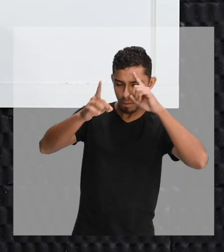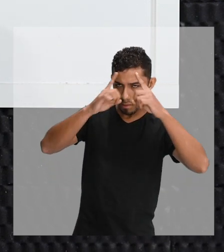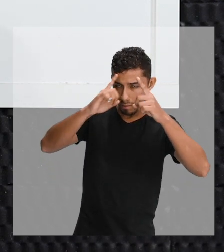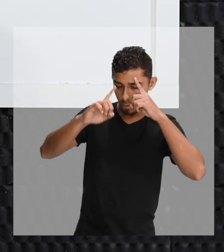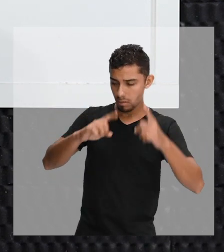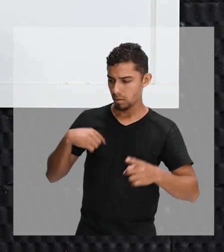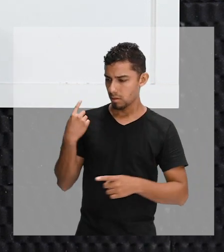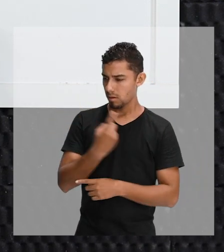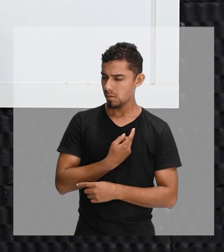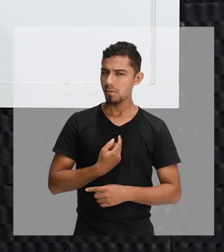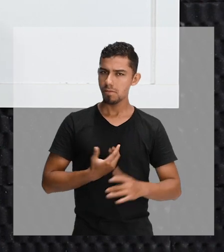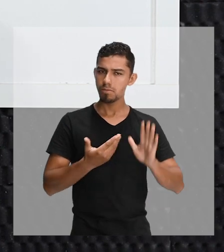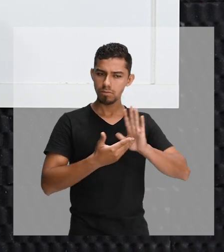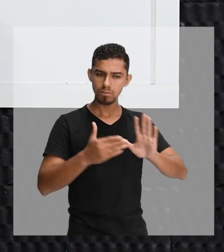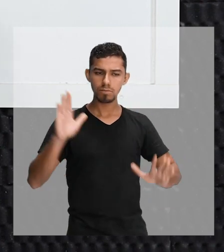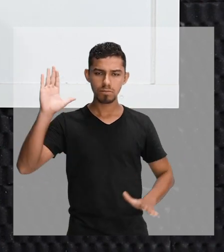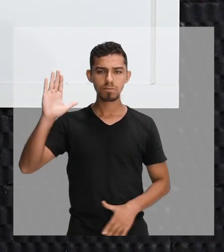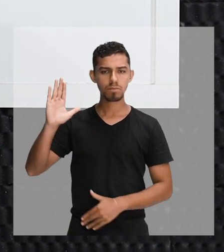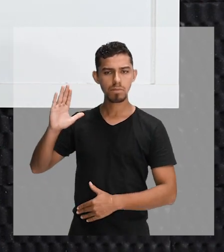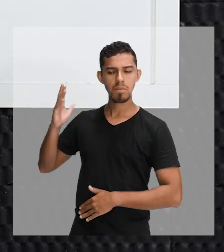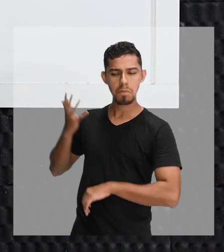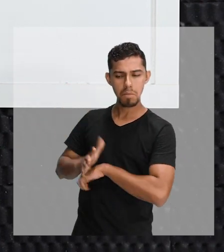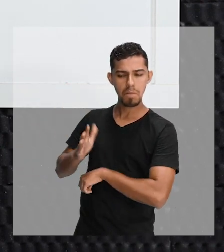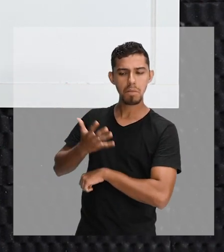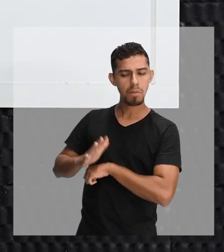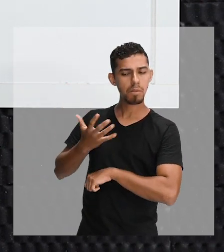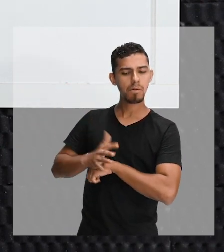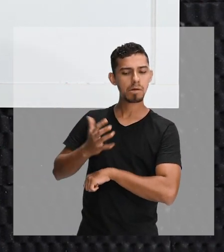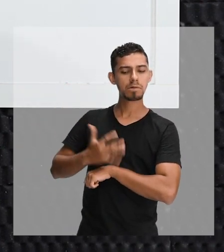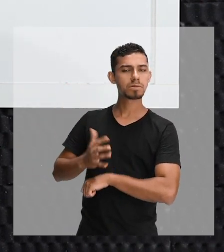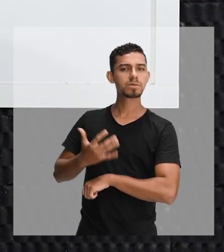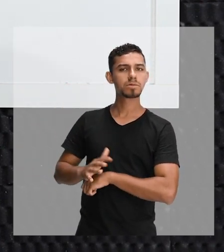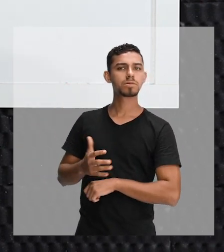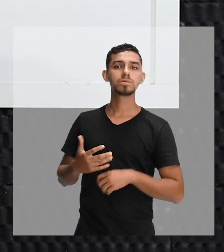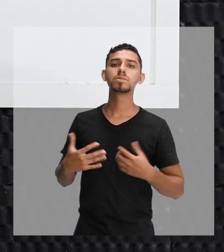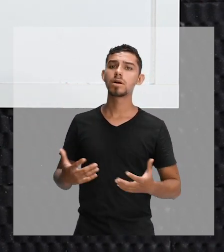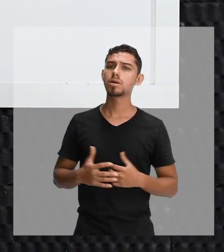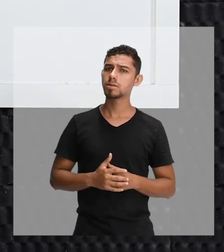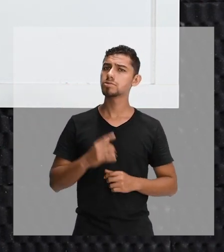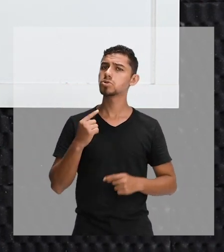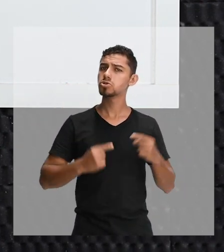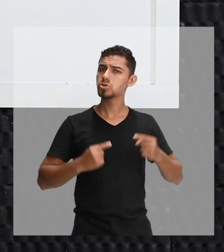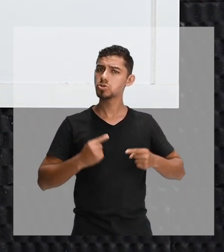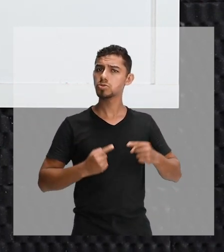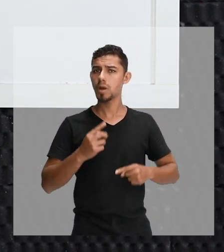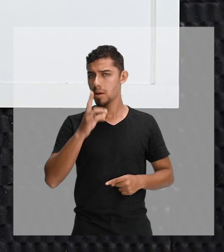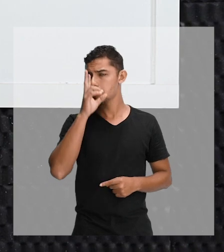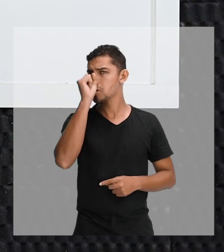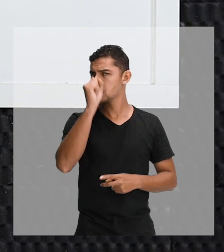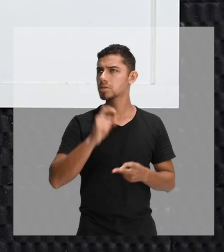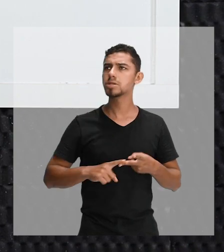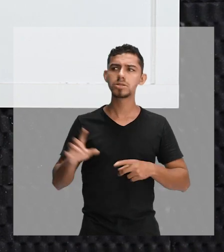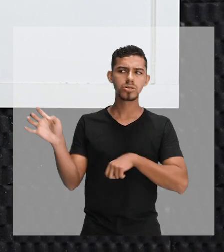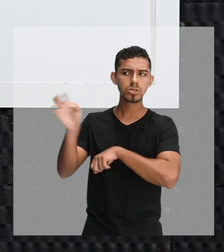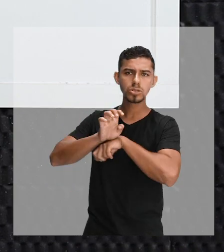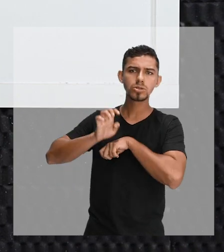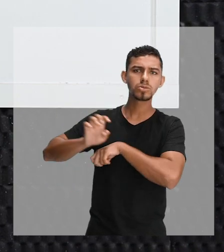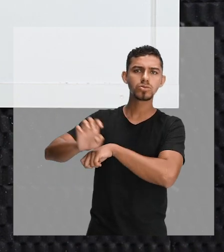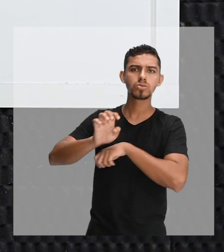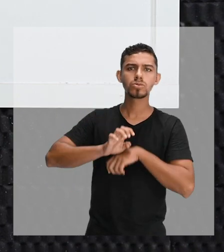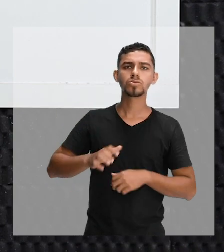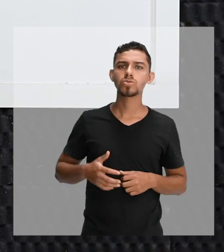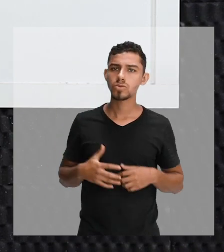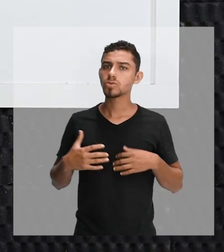precisar efetivamente, da prática efetiva da coisa, certo? Pessoal, eu tenho discussão sobre o poder, sobre o Estado? Tenho, antes eu